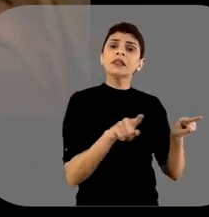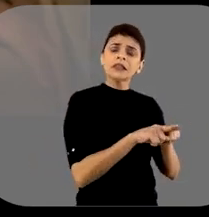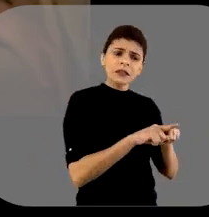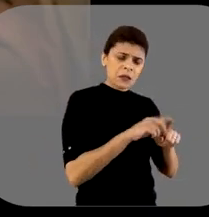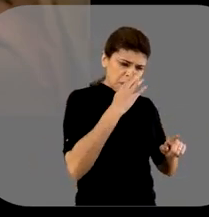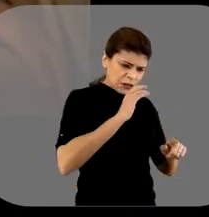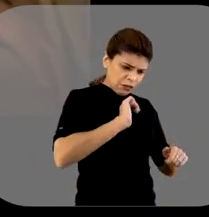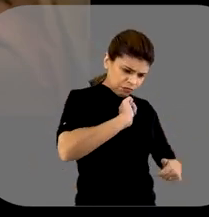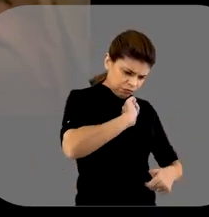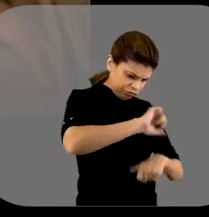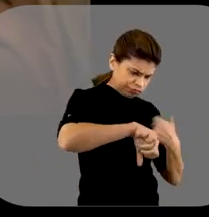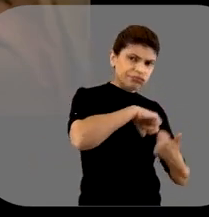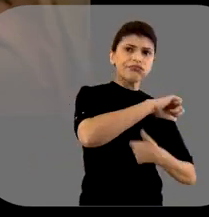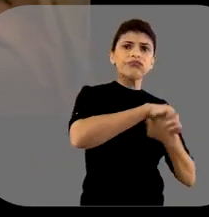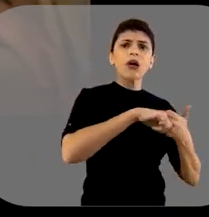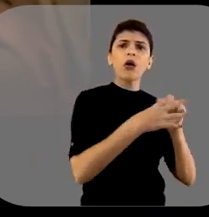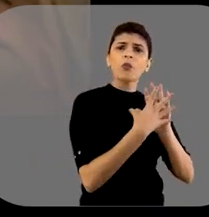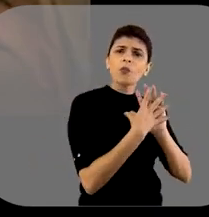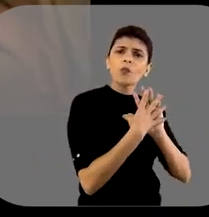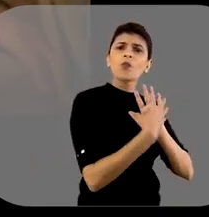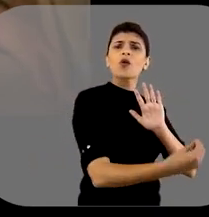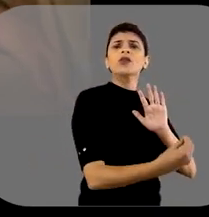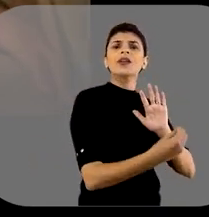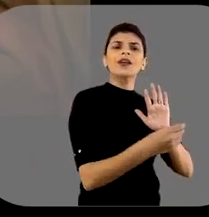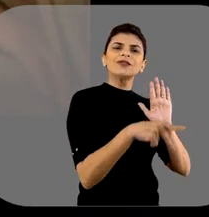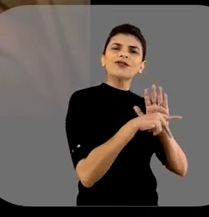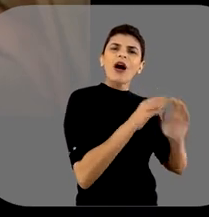certa transgressão ao modo